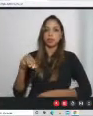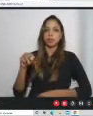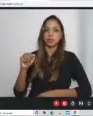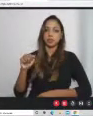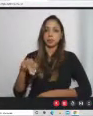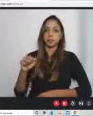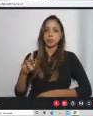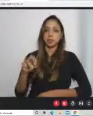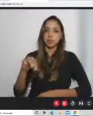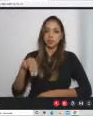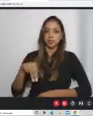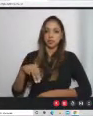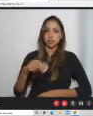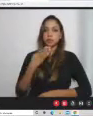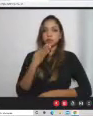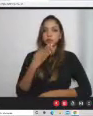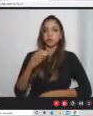Indicação